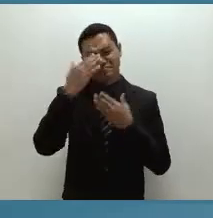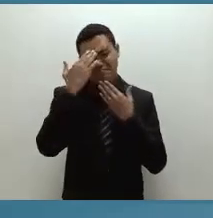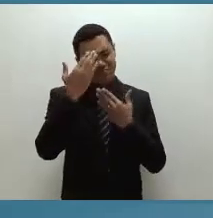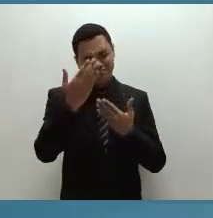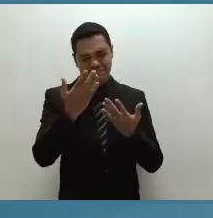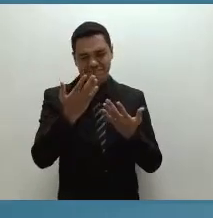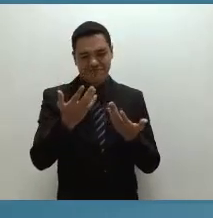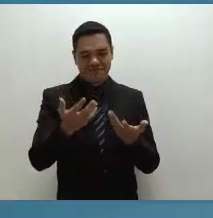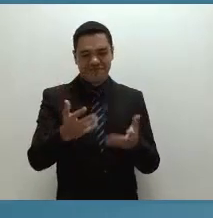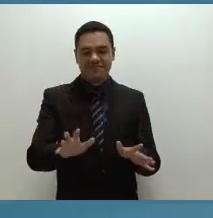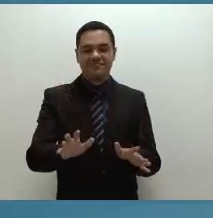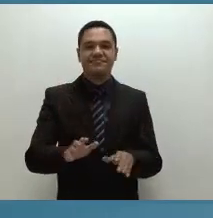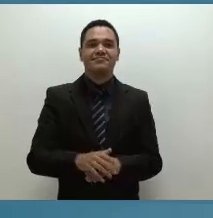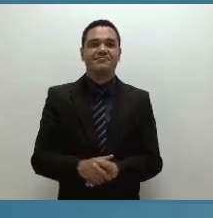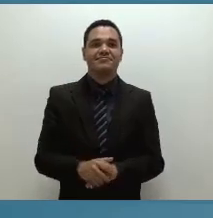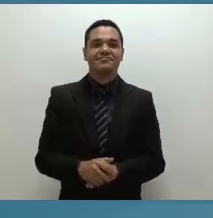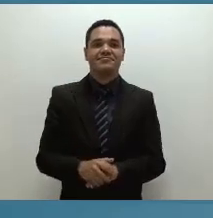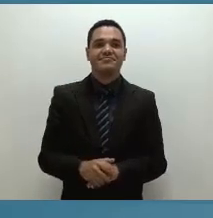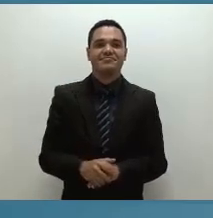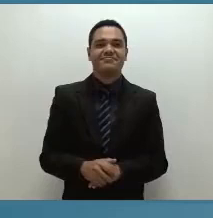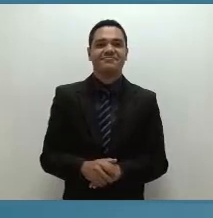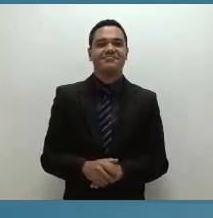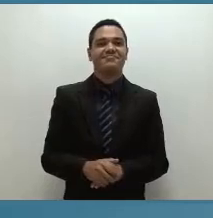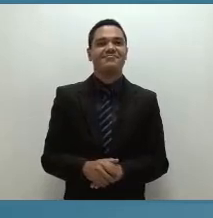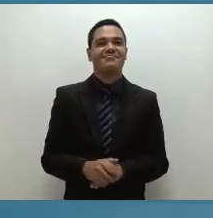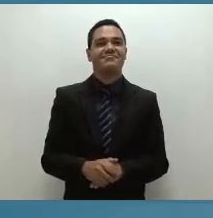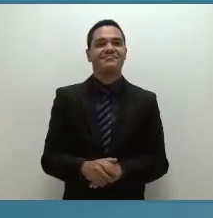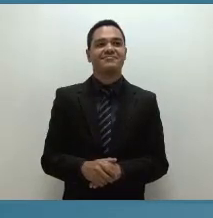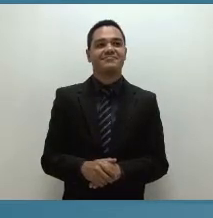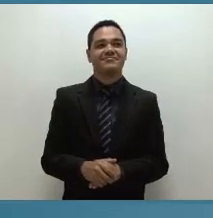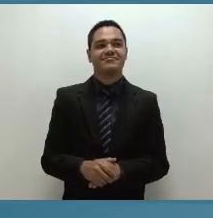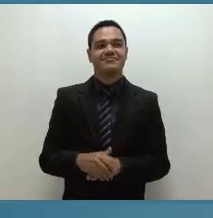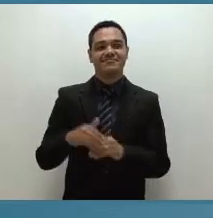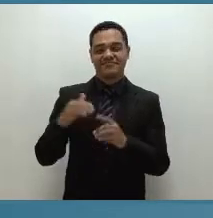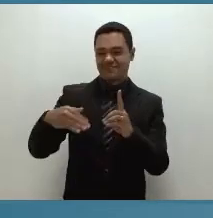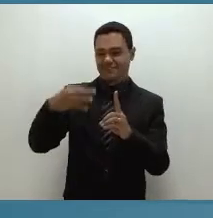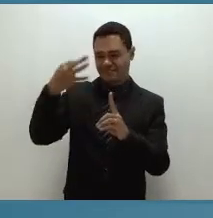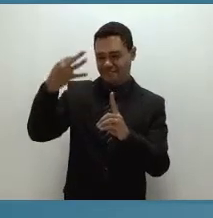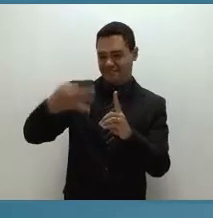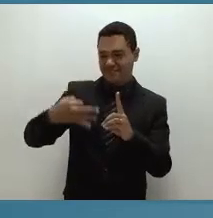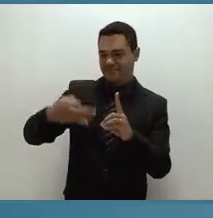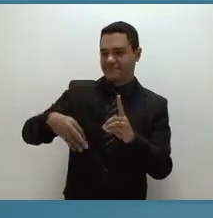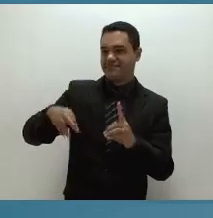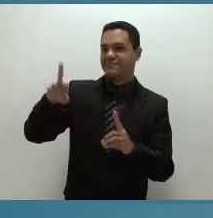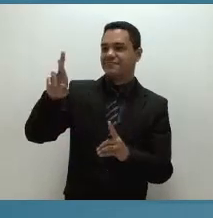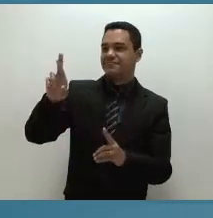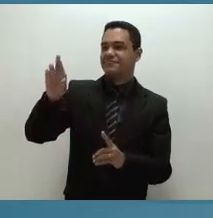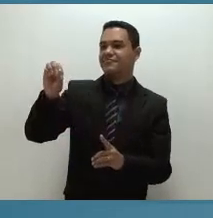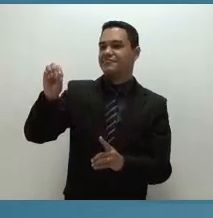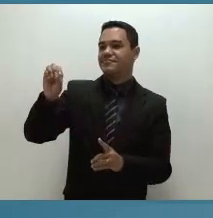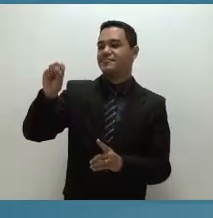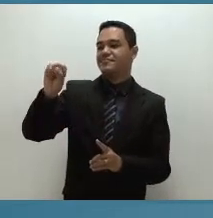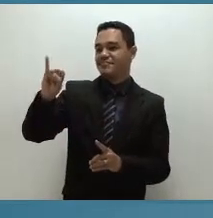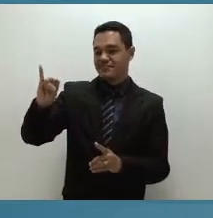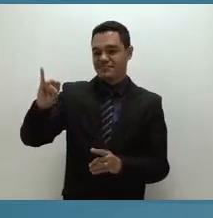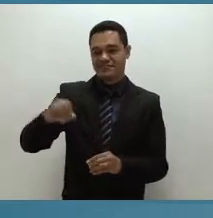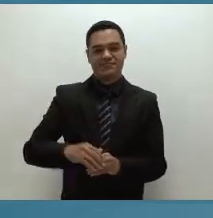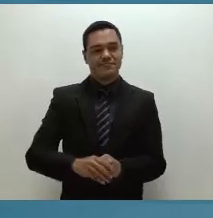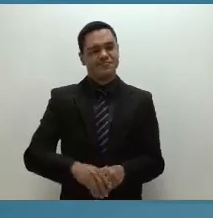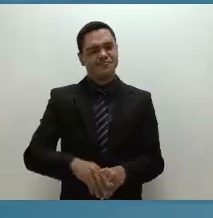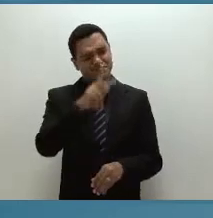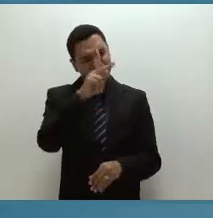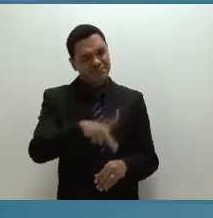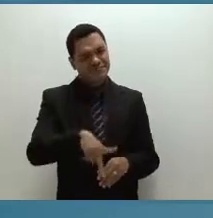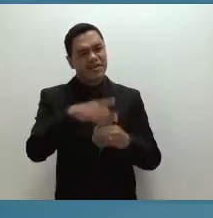Desembargadora Rosi Maria Gomes de Farias. Obrigada, excelência. Nosso total apoio à desembargadora Nazaré